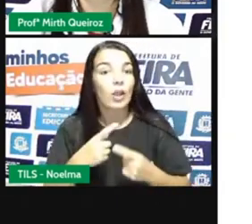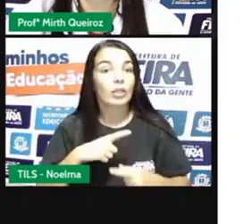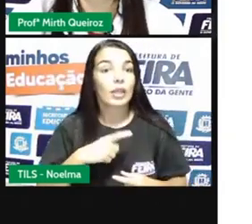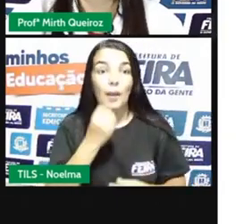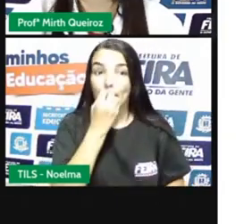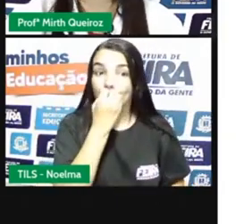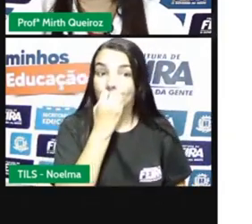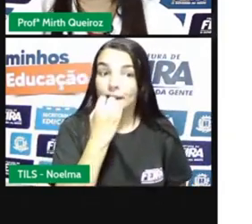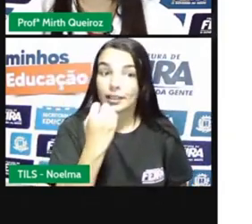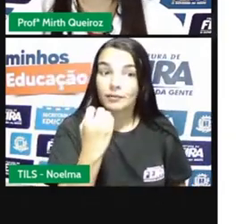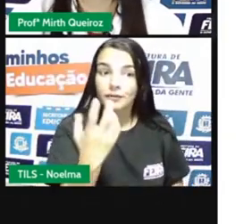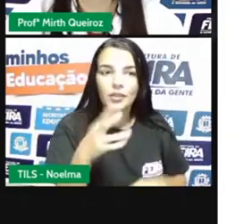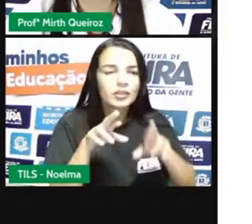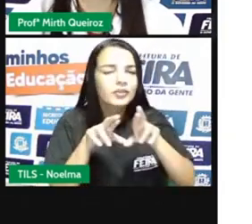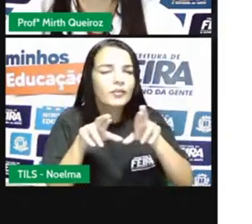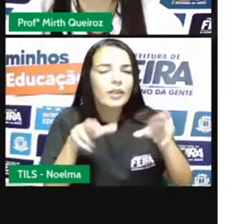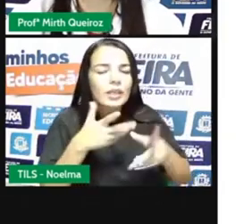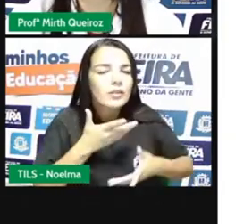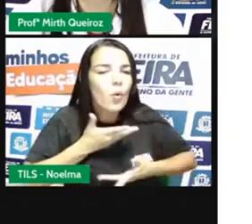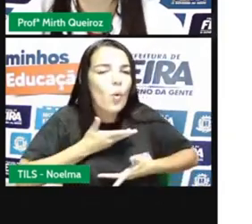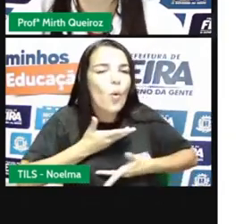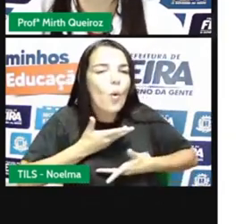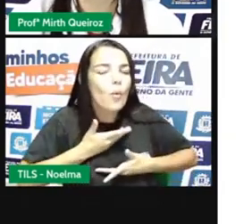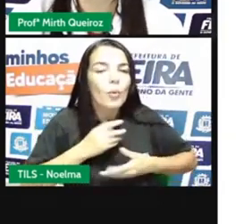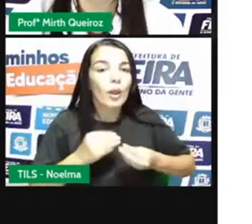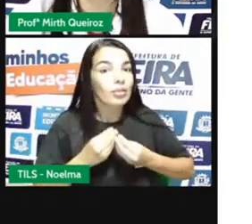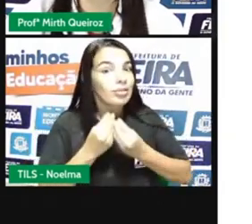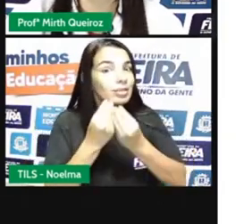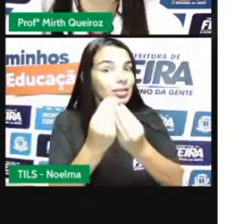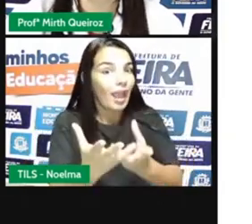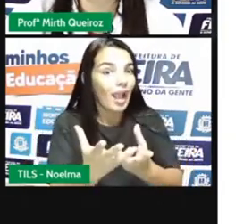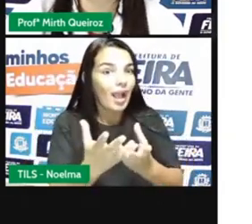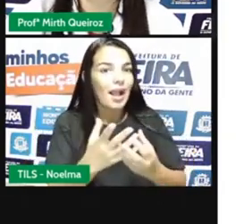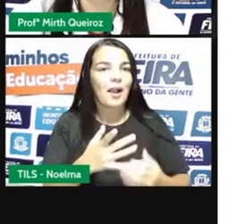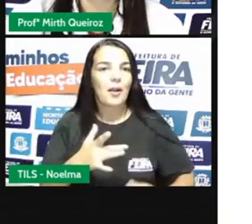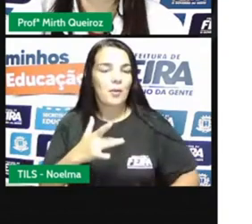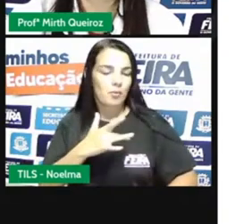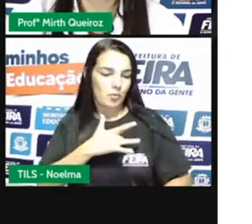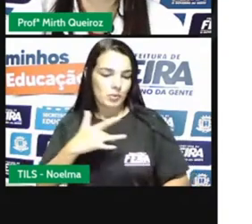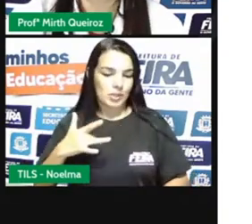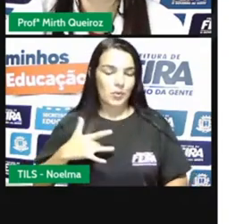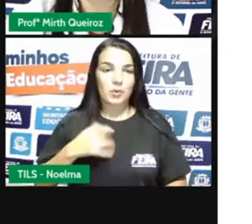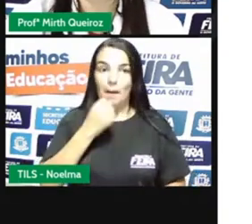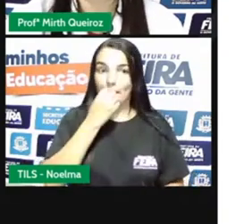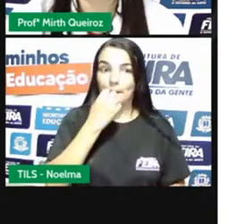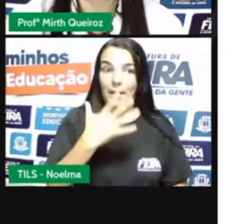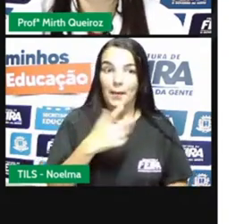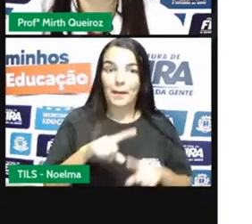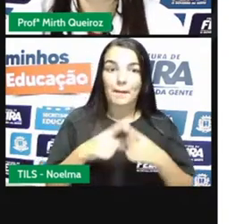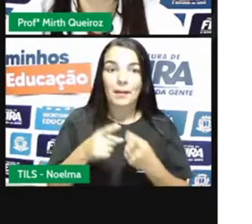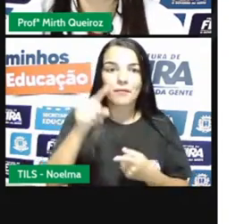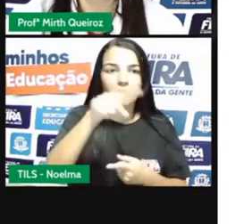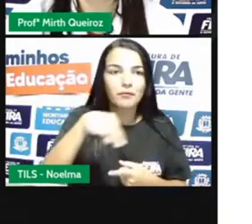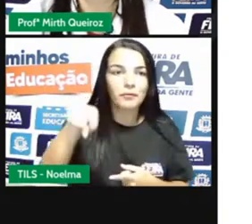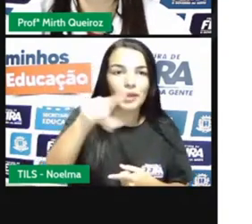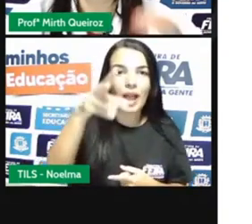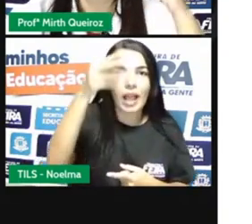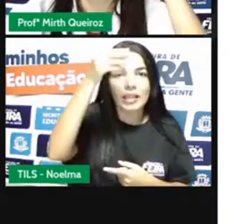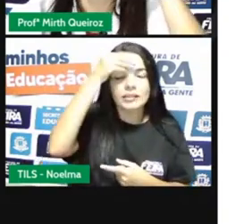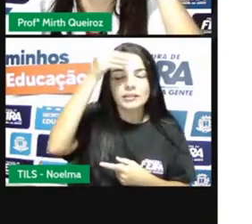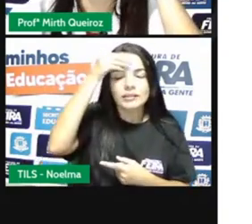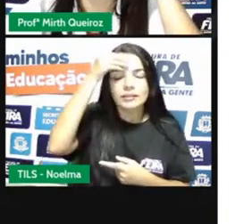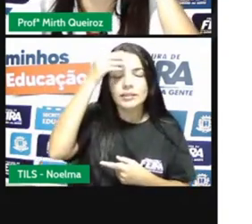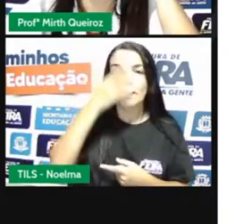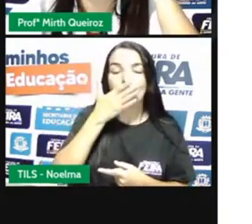diferentes partes do corpo e propiciam o ganho de massa muscular. Para entender melhor como as atividades